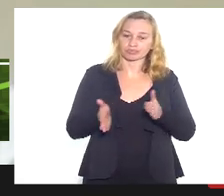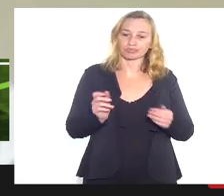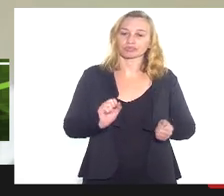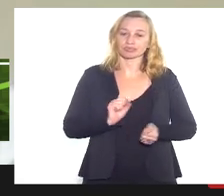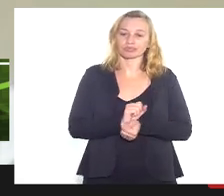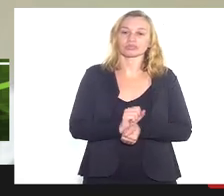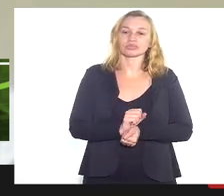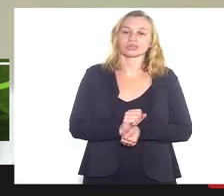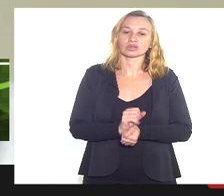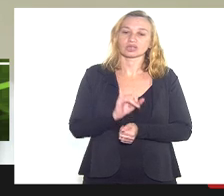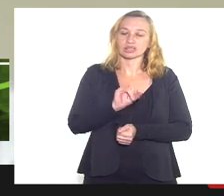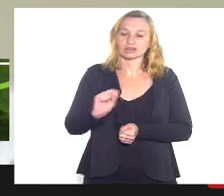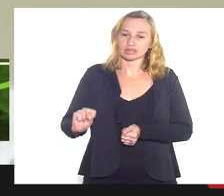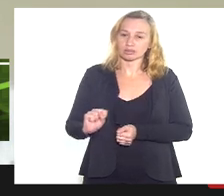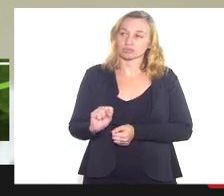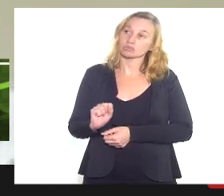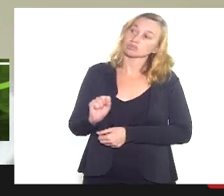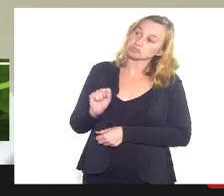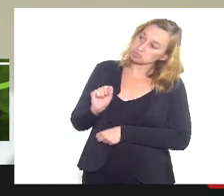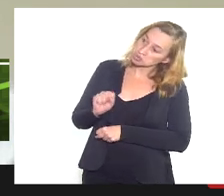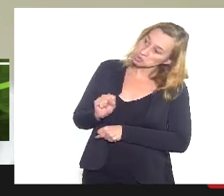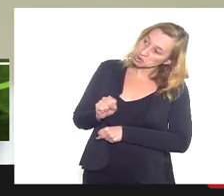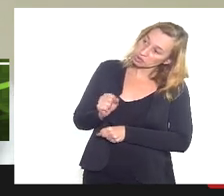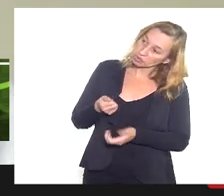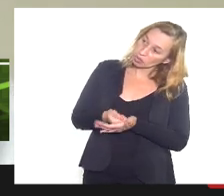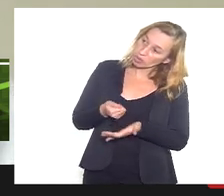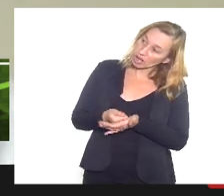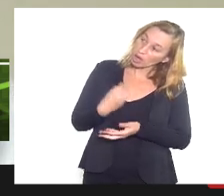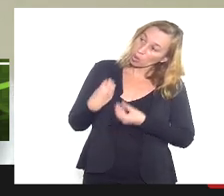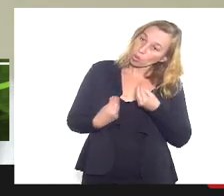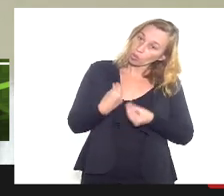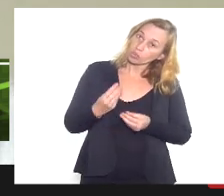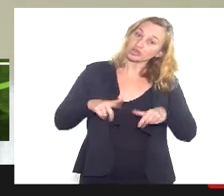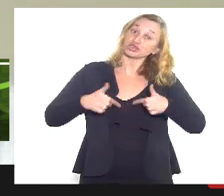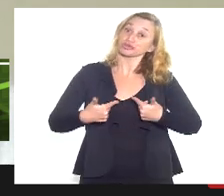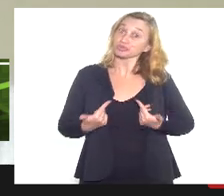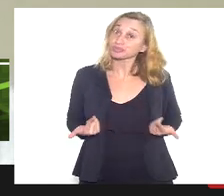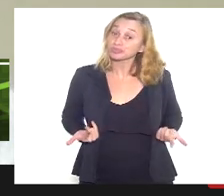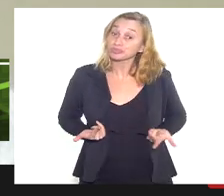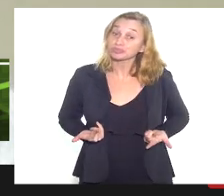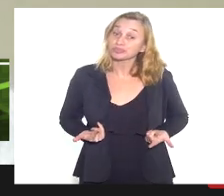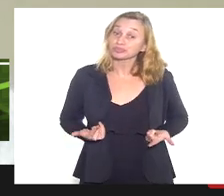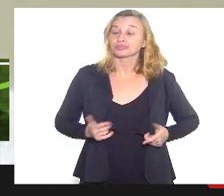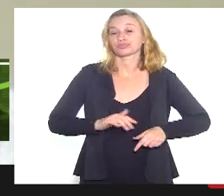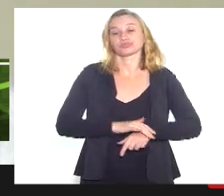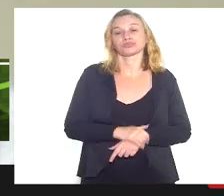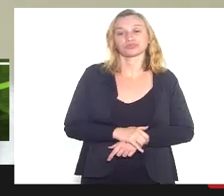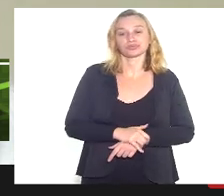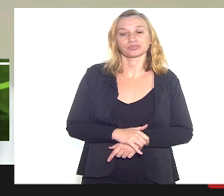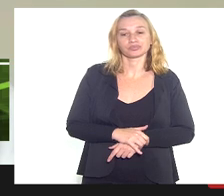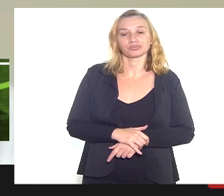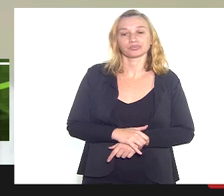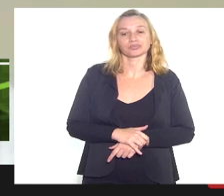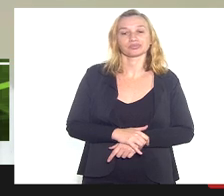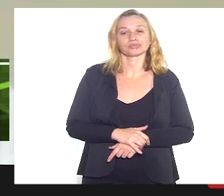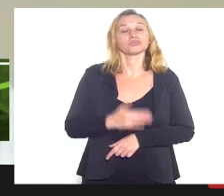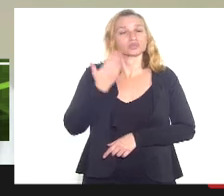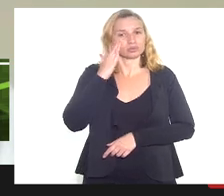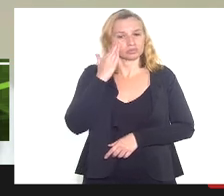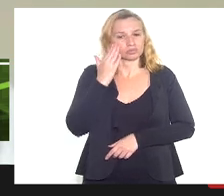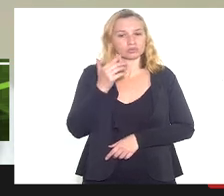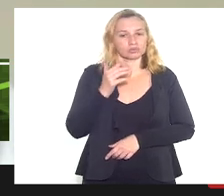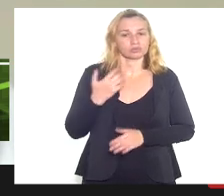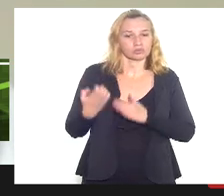alíquota máxima? Possível? Como funciona? Né? Inclusive, entendo eu